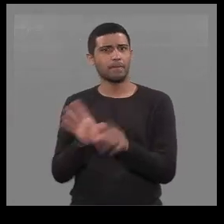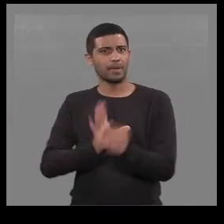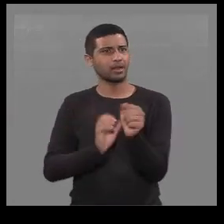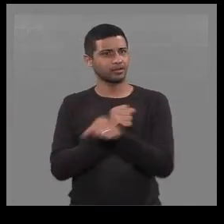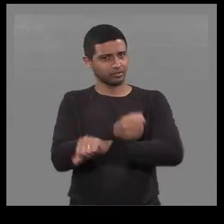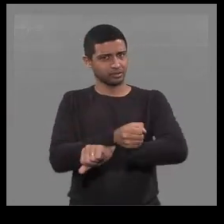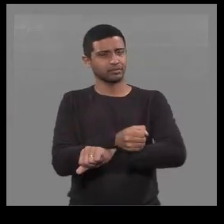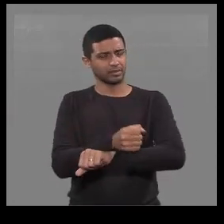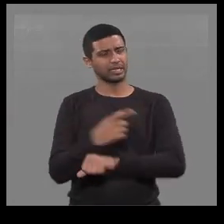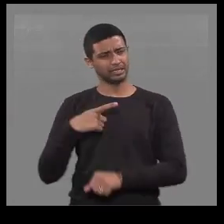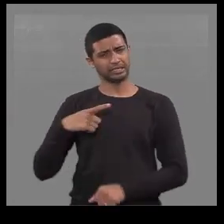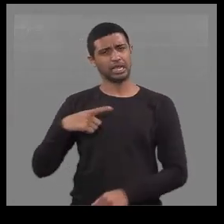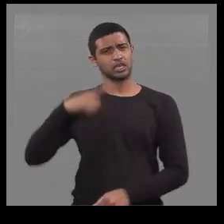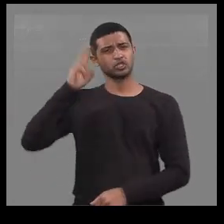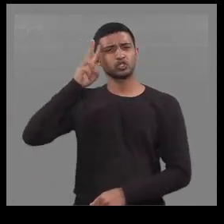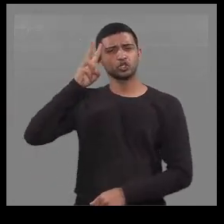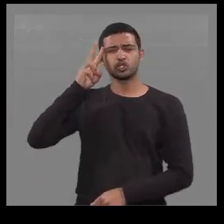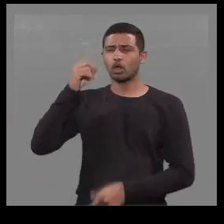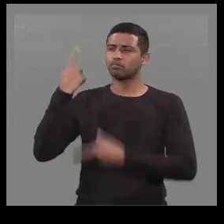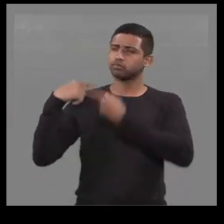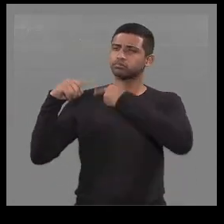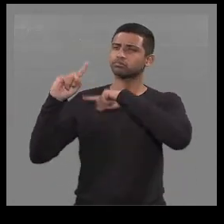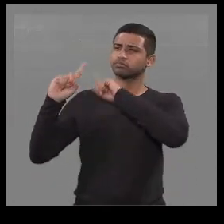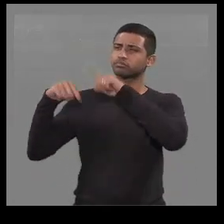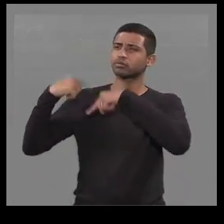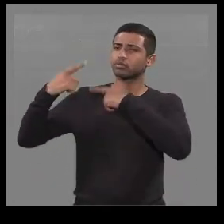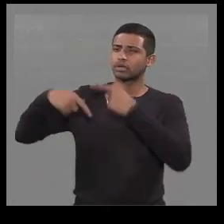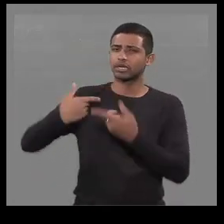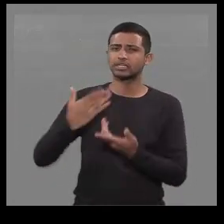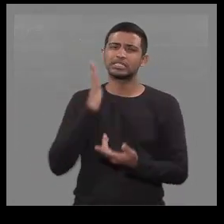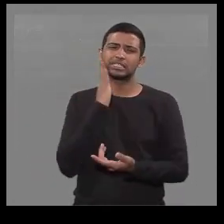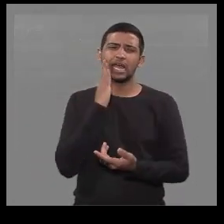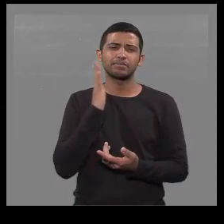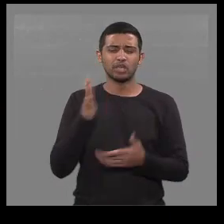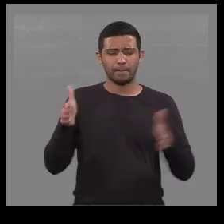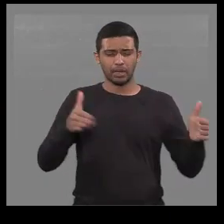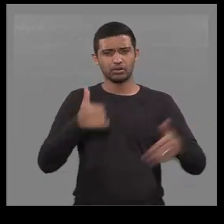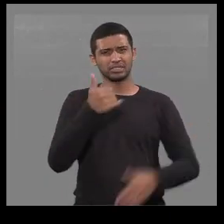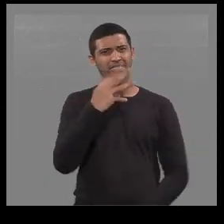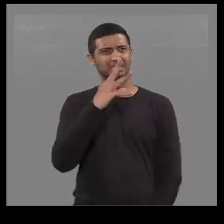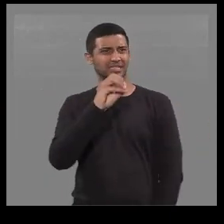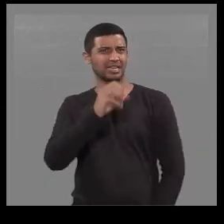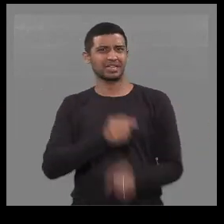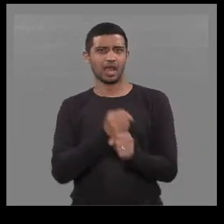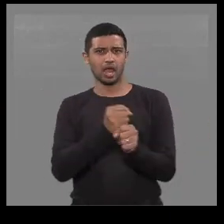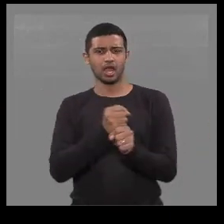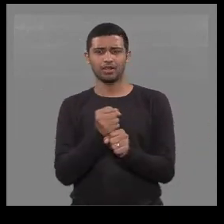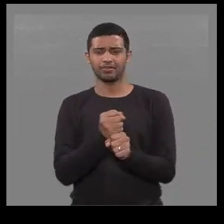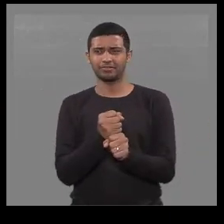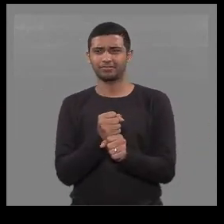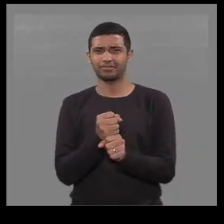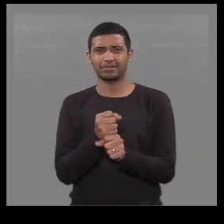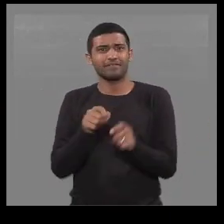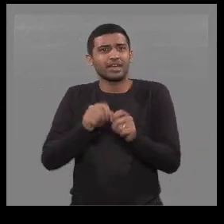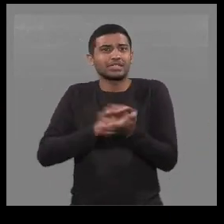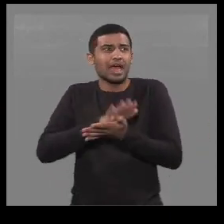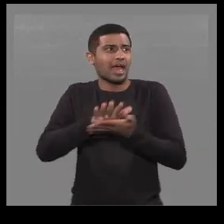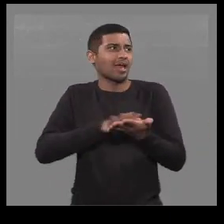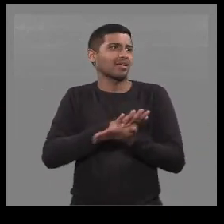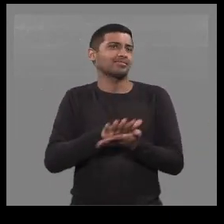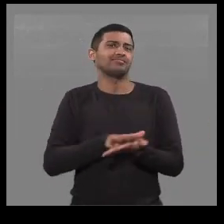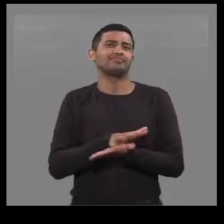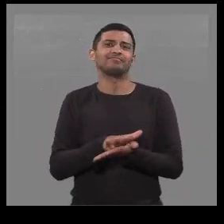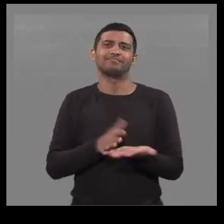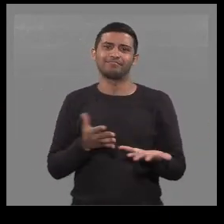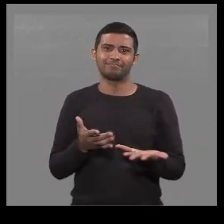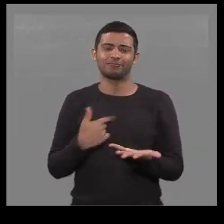Sim. Então, sim, nós temos um histórico que não é com 100 anos. A gente já viu que com 130 anos não deu para fazer